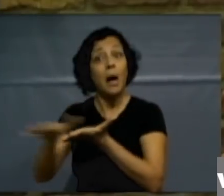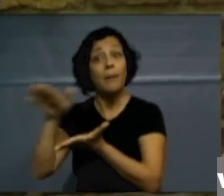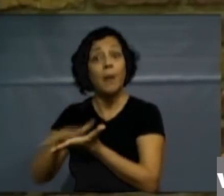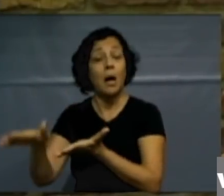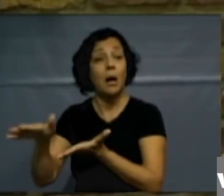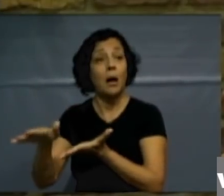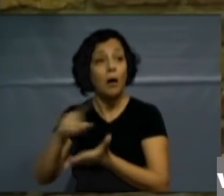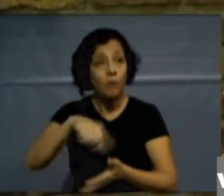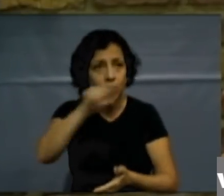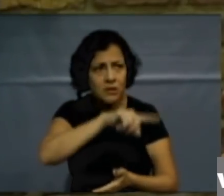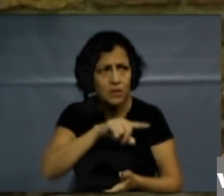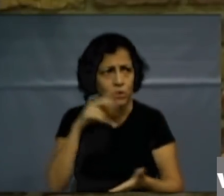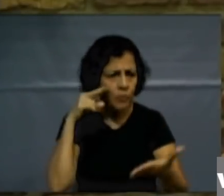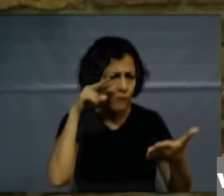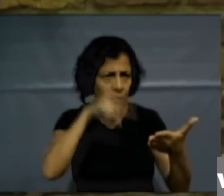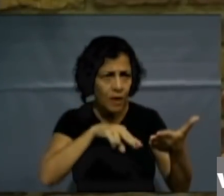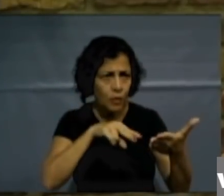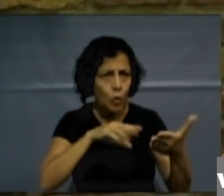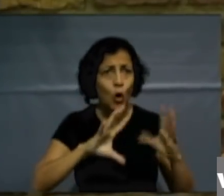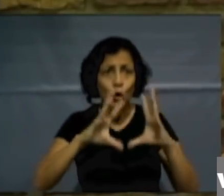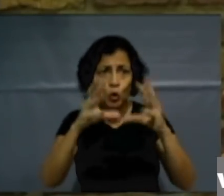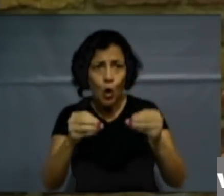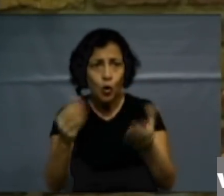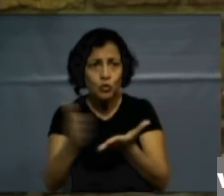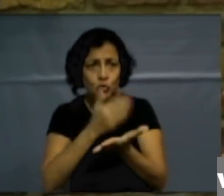Muitos livros por mês. Será que todos são bons?